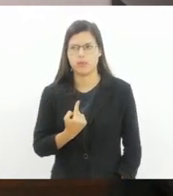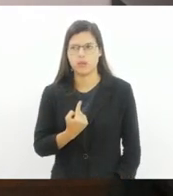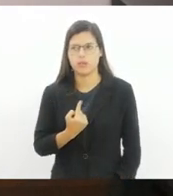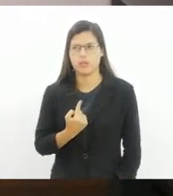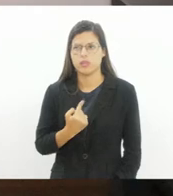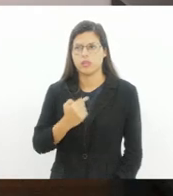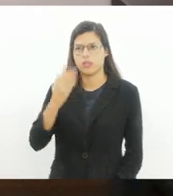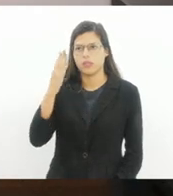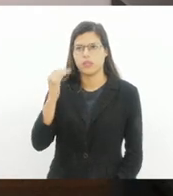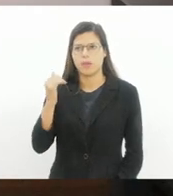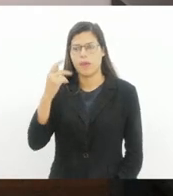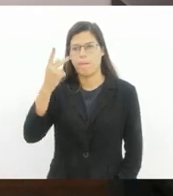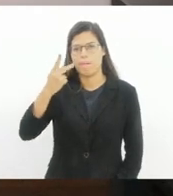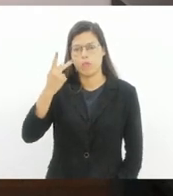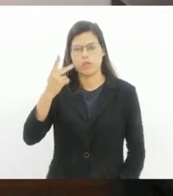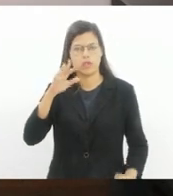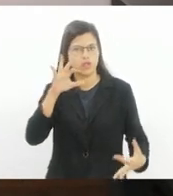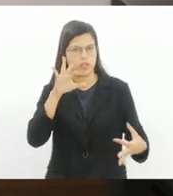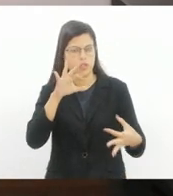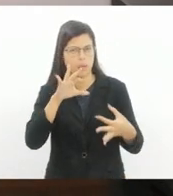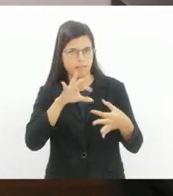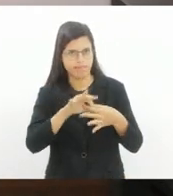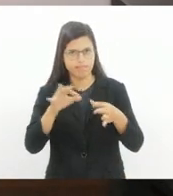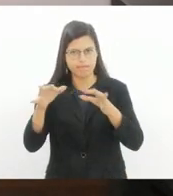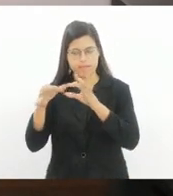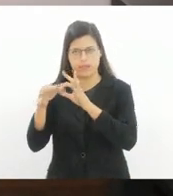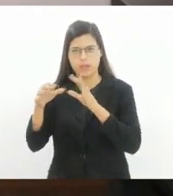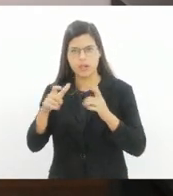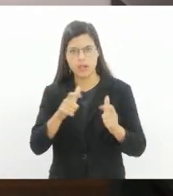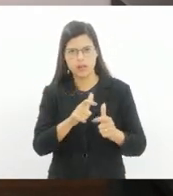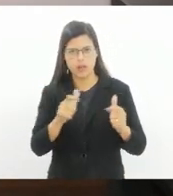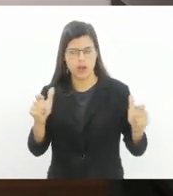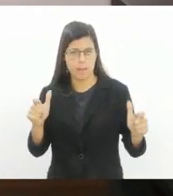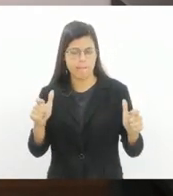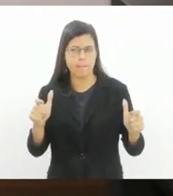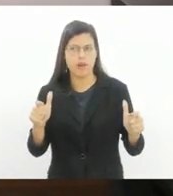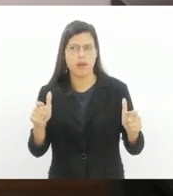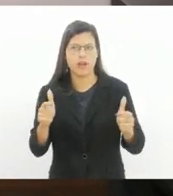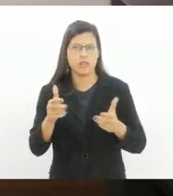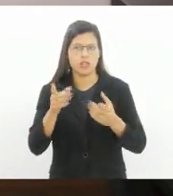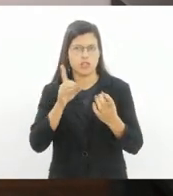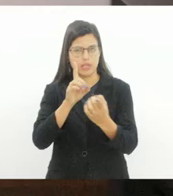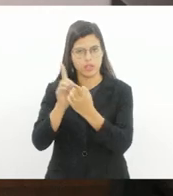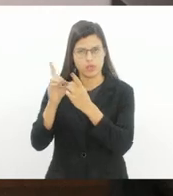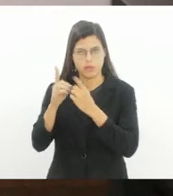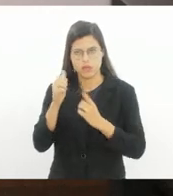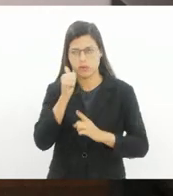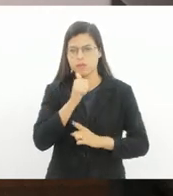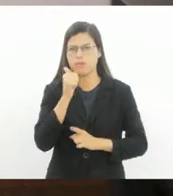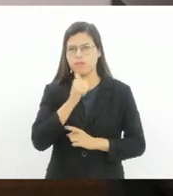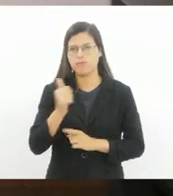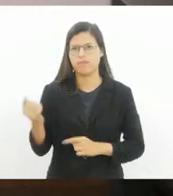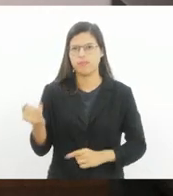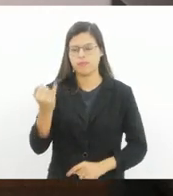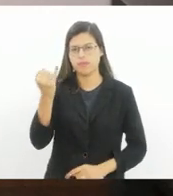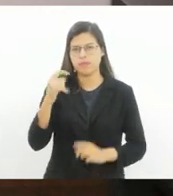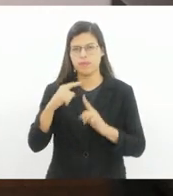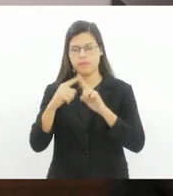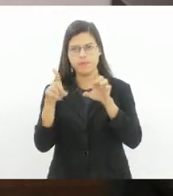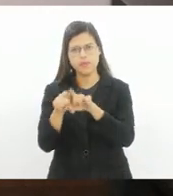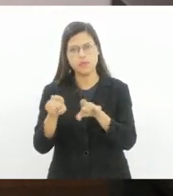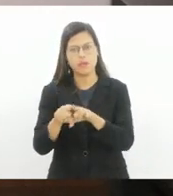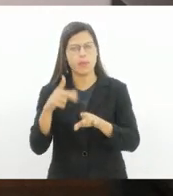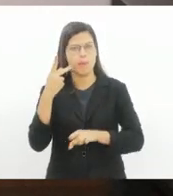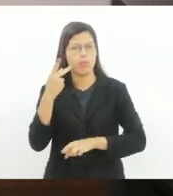sabe o quanto as políticas integradas e amplas, integrais, né, de atendimento à mulher são importantes, mas também políticas